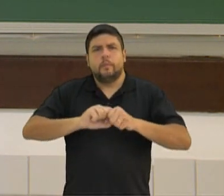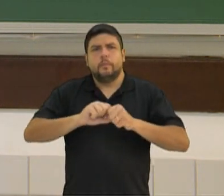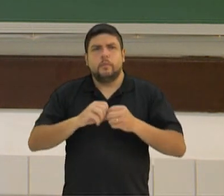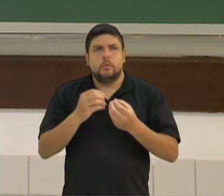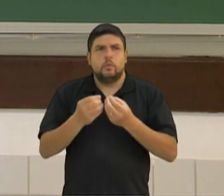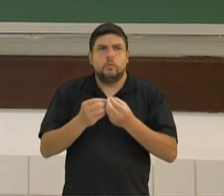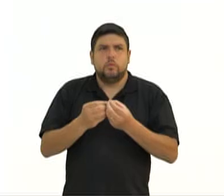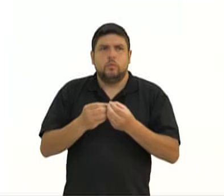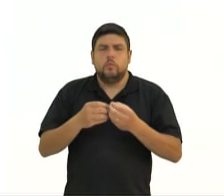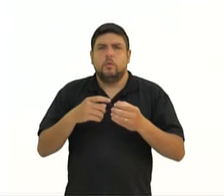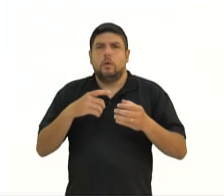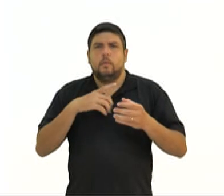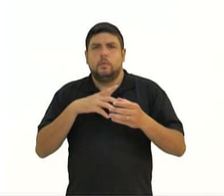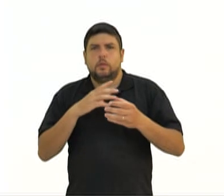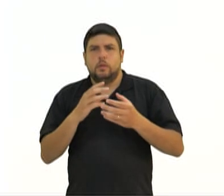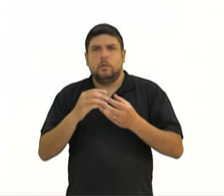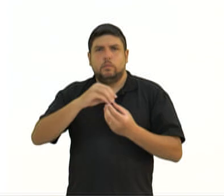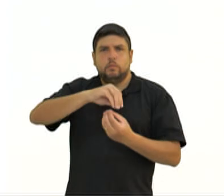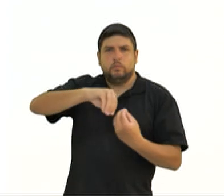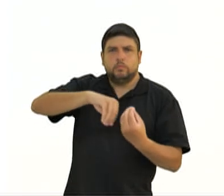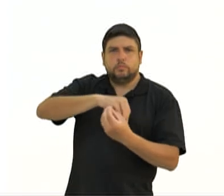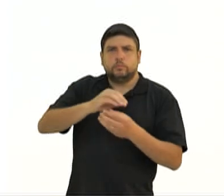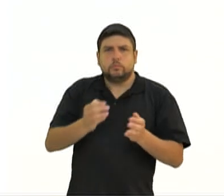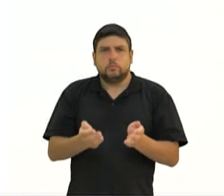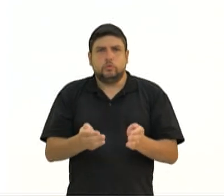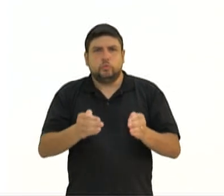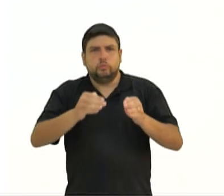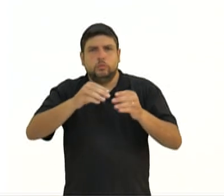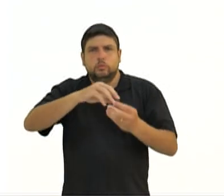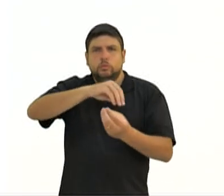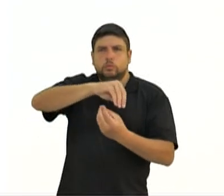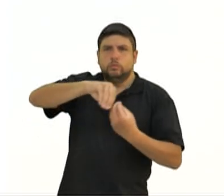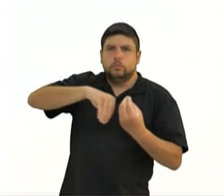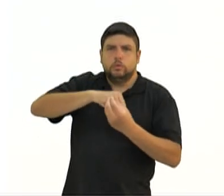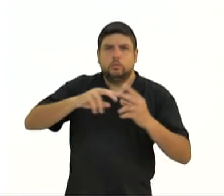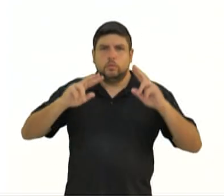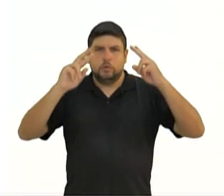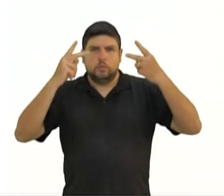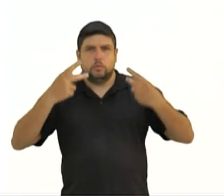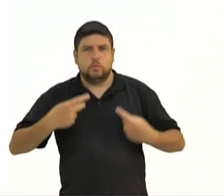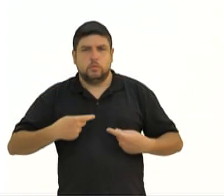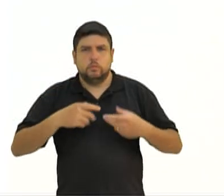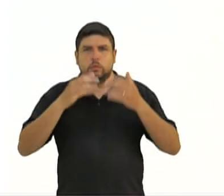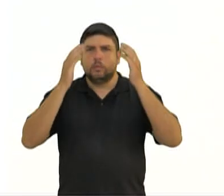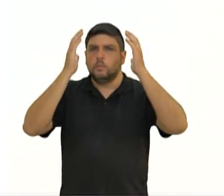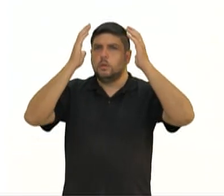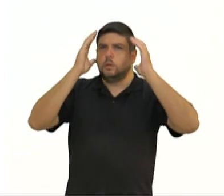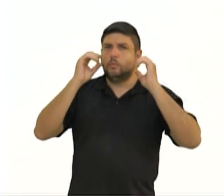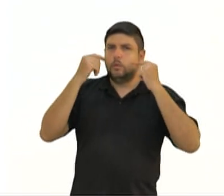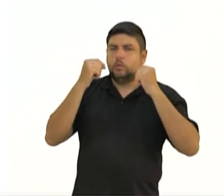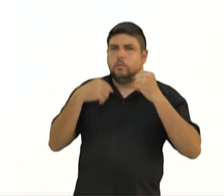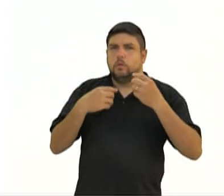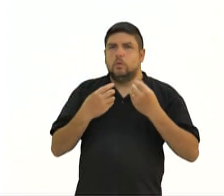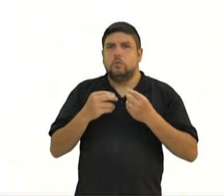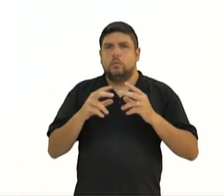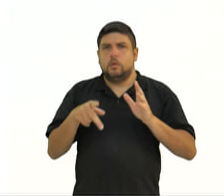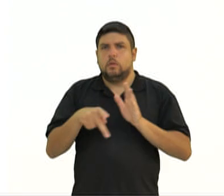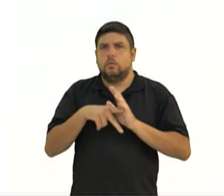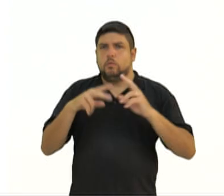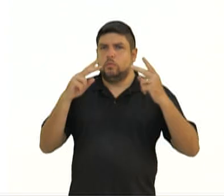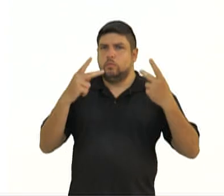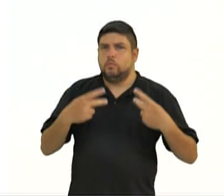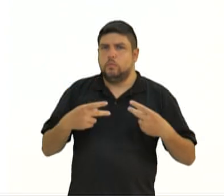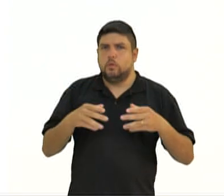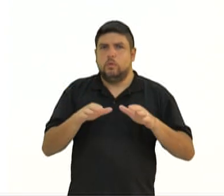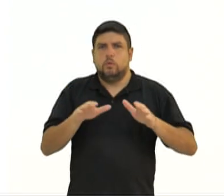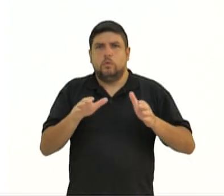receptáculos antropomórficos. Lembram que lá o antropomórfico são a parte de figura humana e a parte